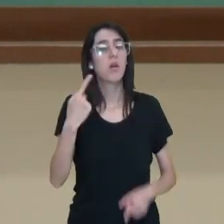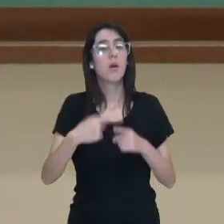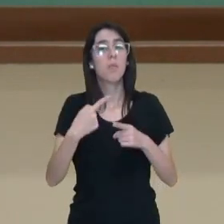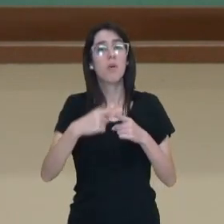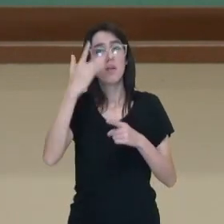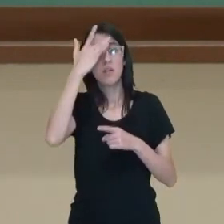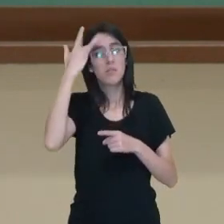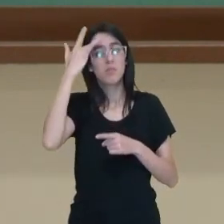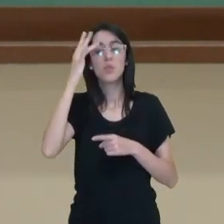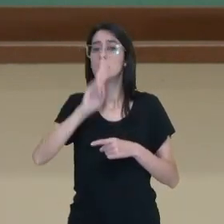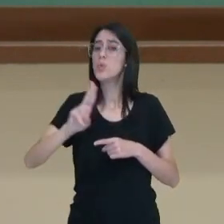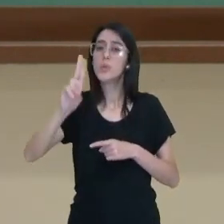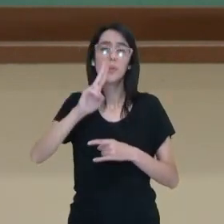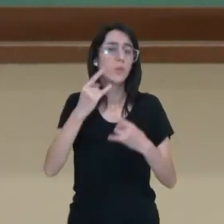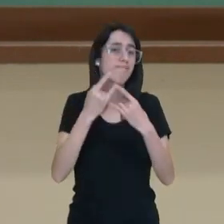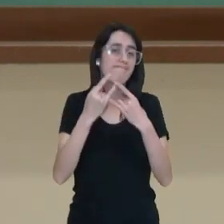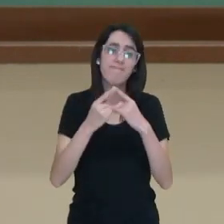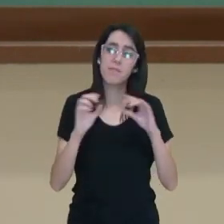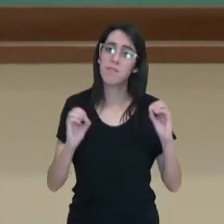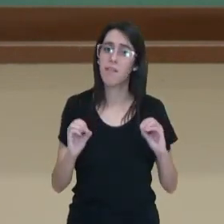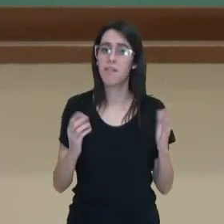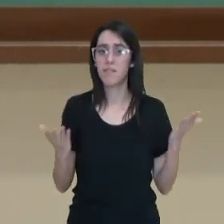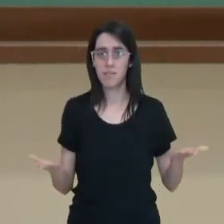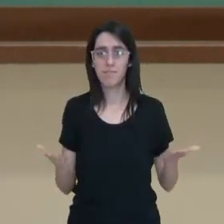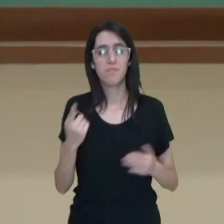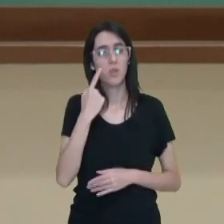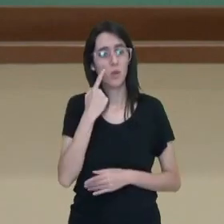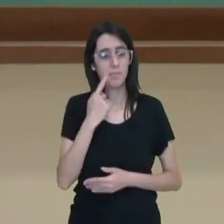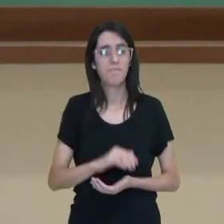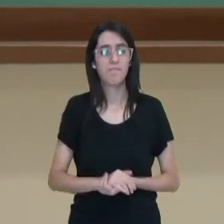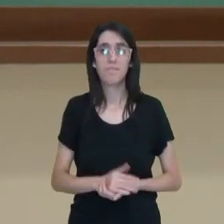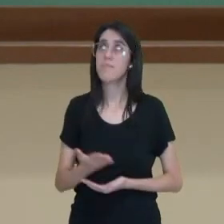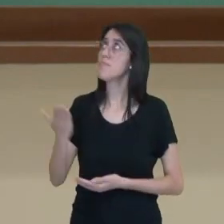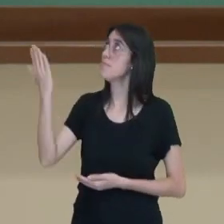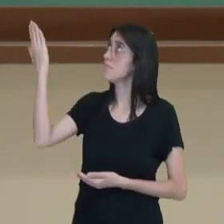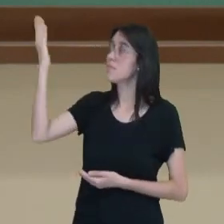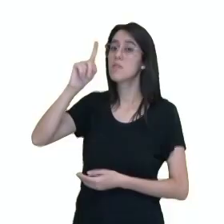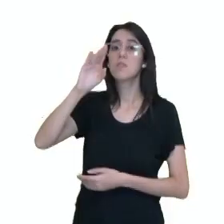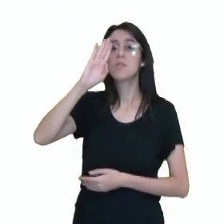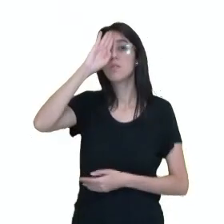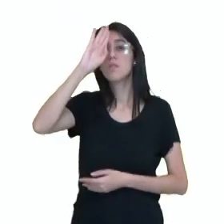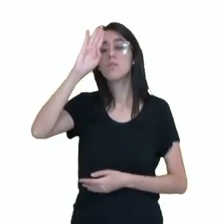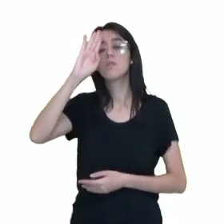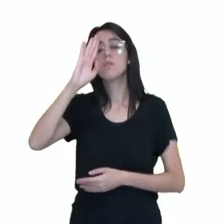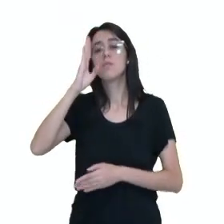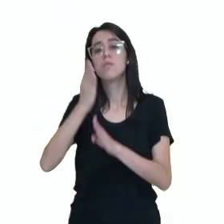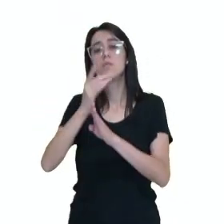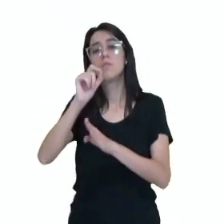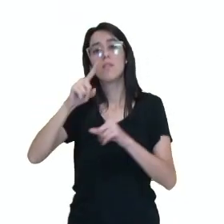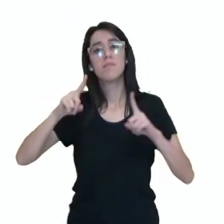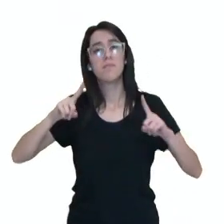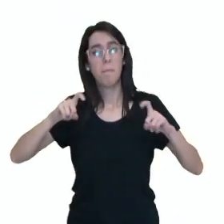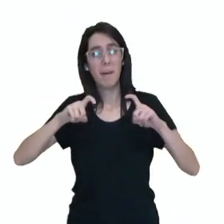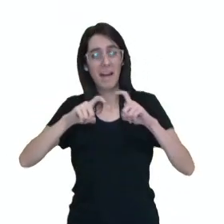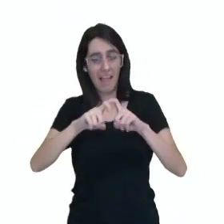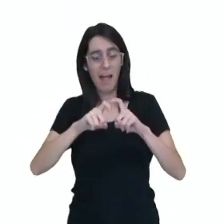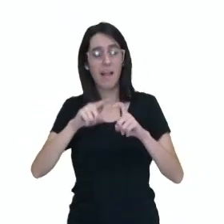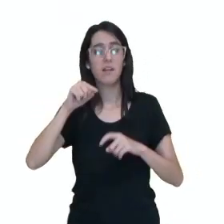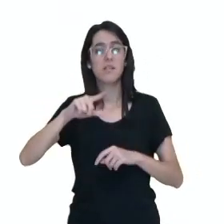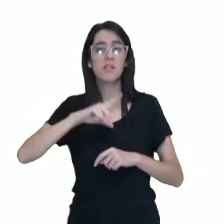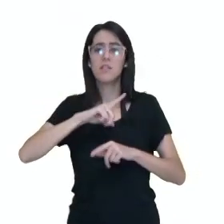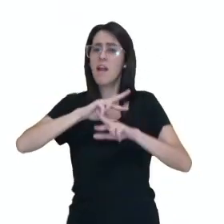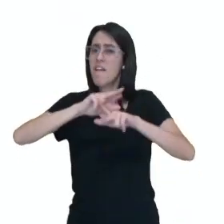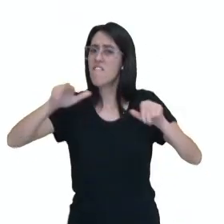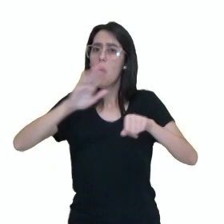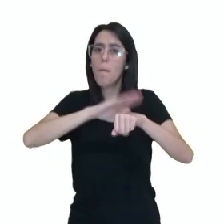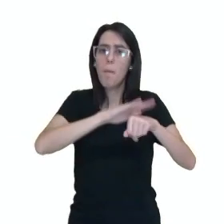do preservativo. Olha só. Tá? Então a sífilis ela é causada por uma bactéria, que é a Treponema pallidum. Ela tem vários